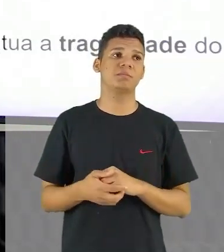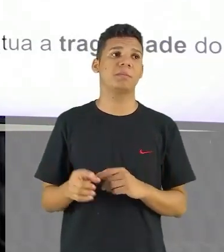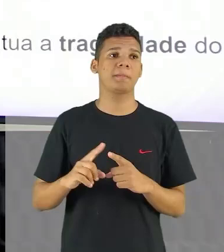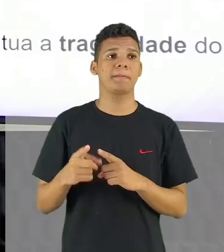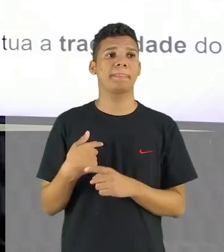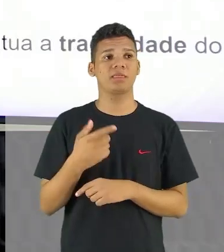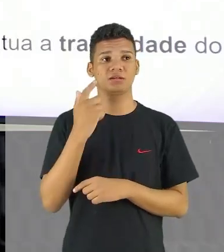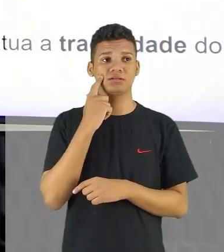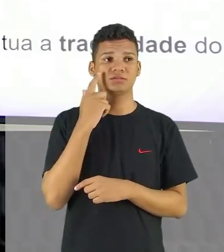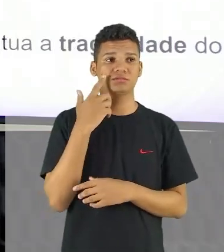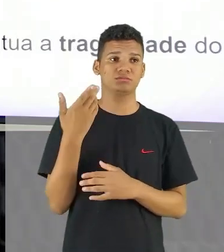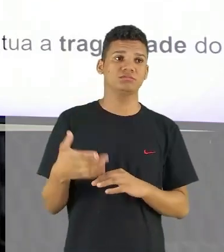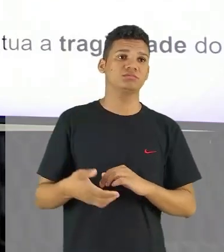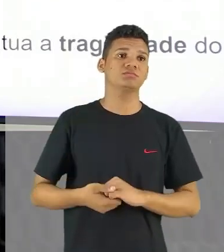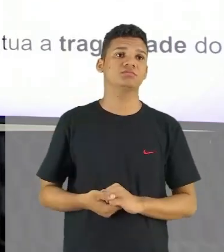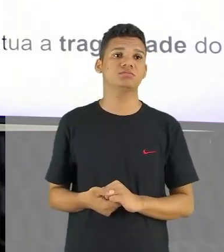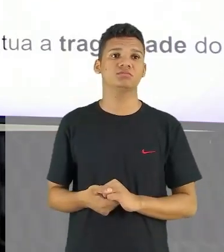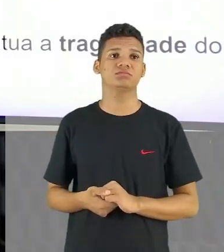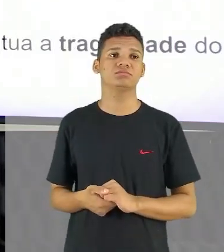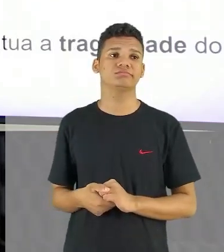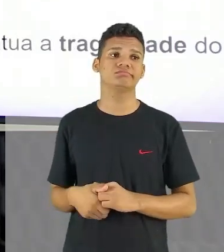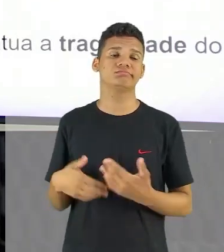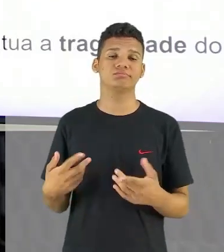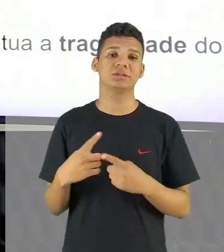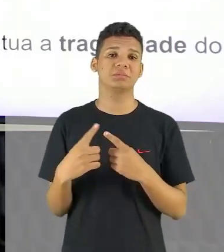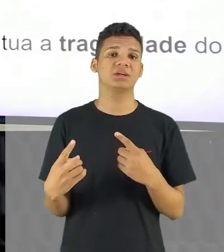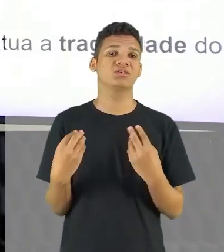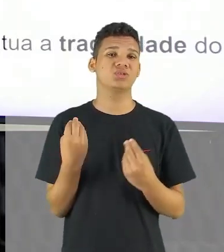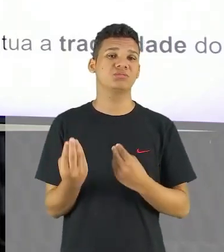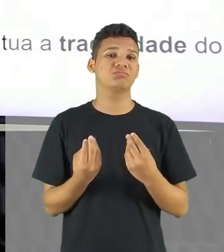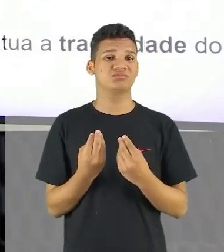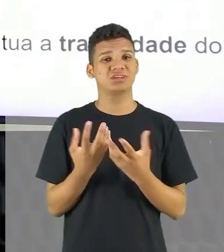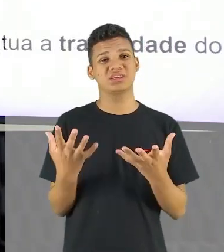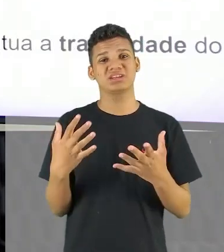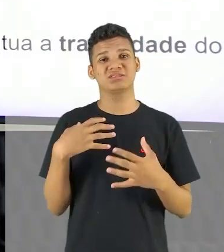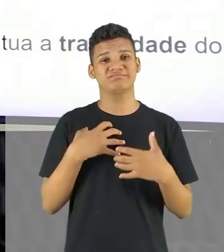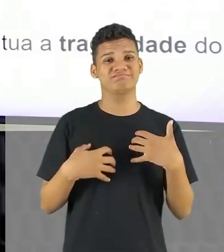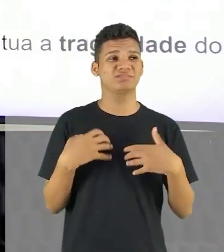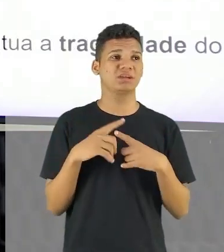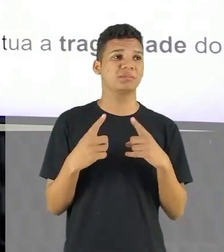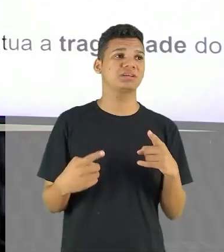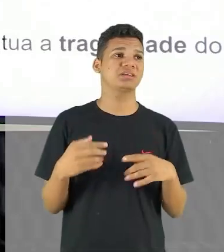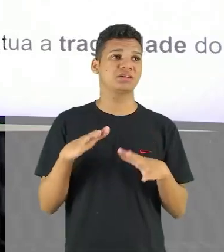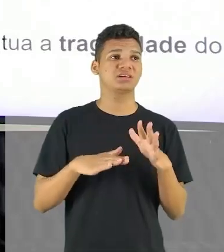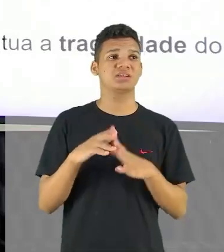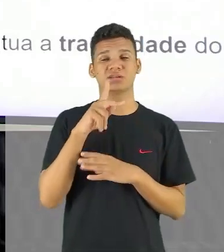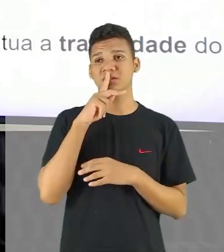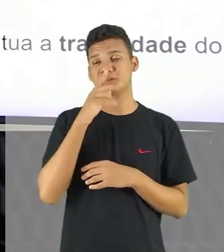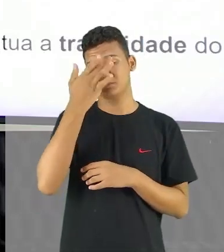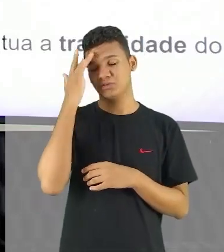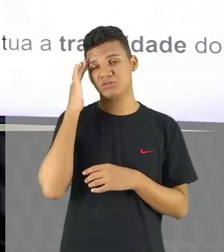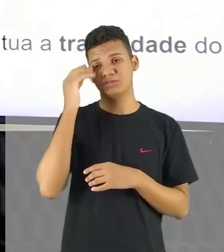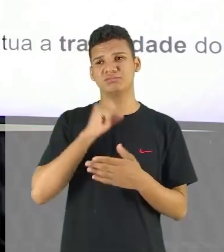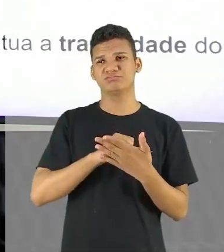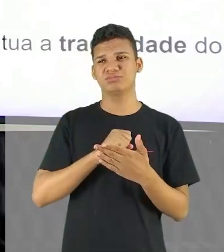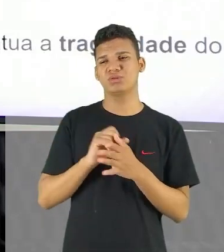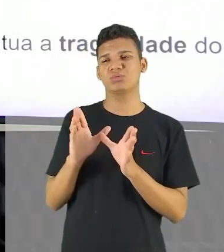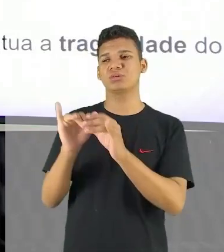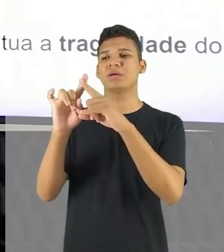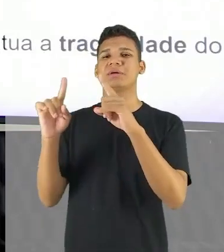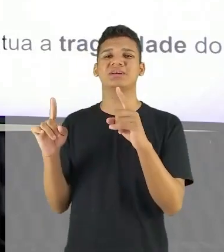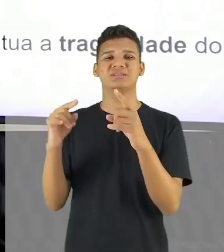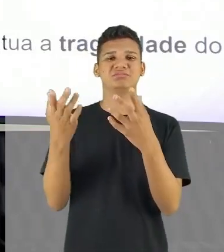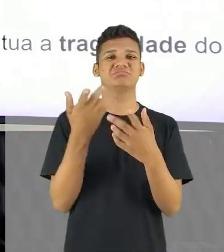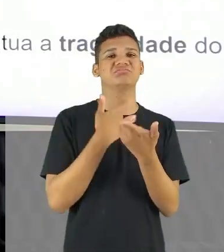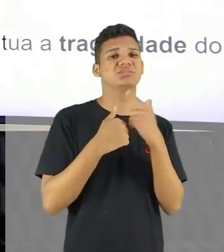aqui pensando, né? Como é que é trabalhar. Tem gente que é muito apaixonado por pássaro, mas quer deixar os bichinhos